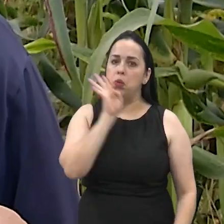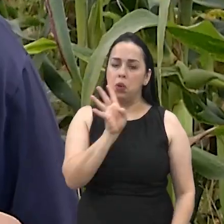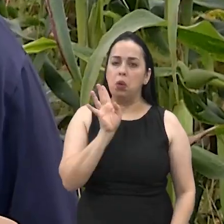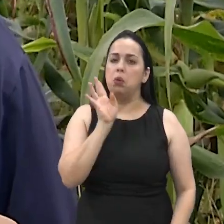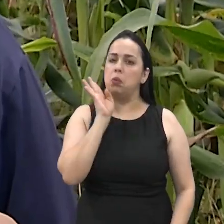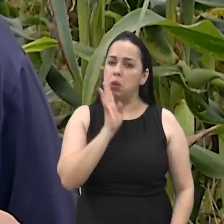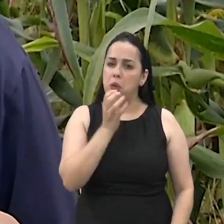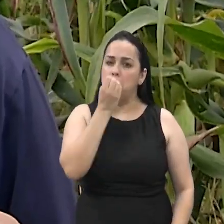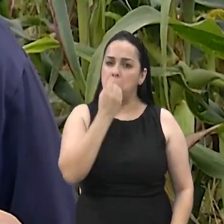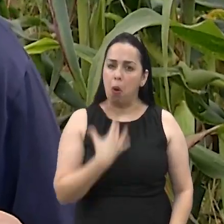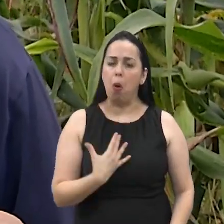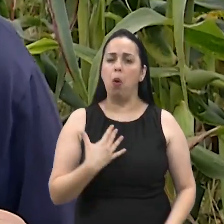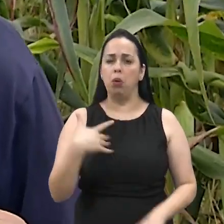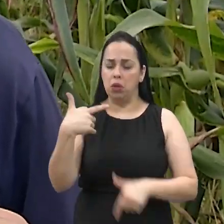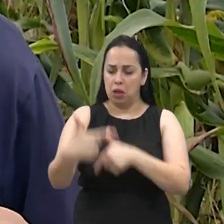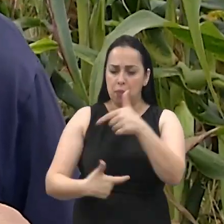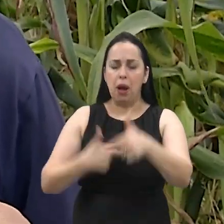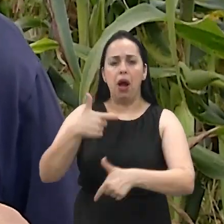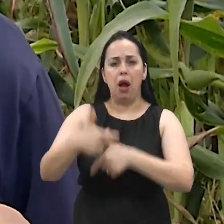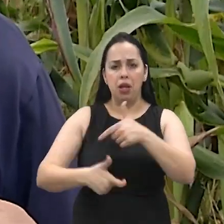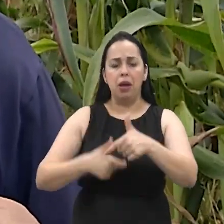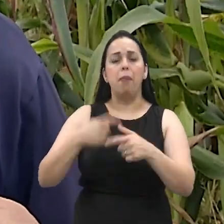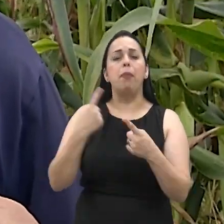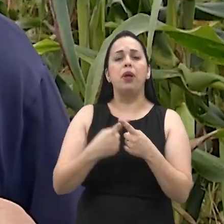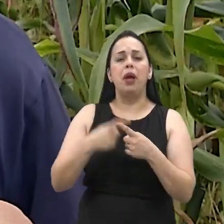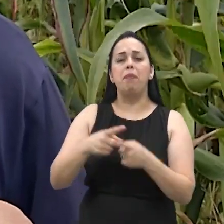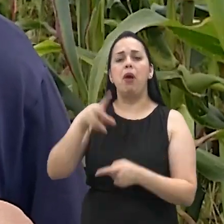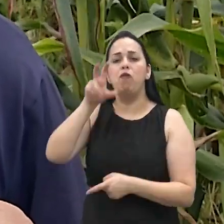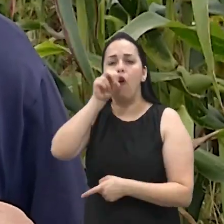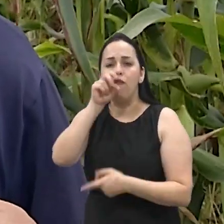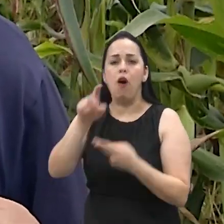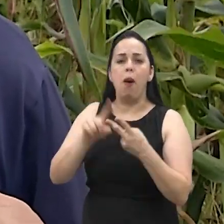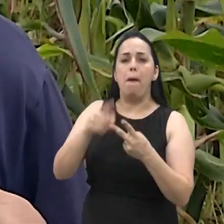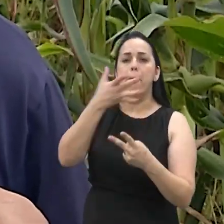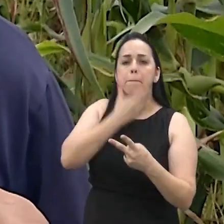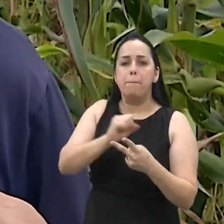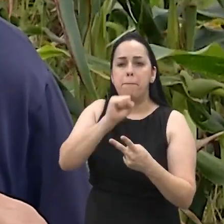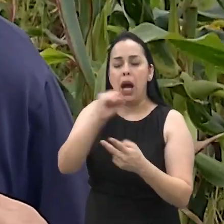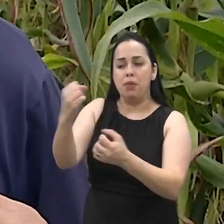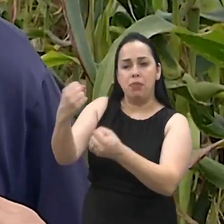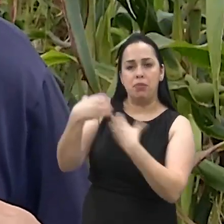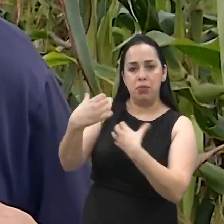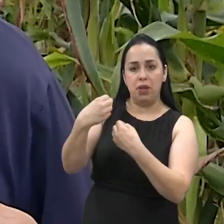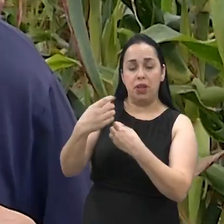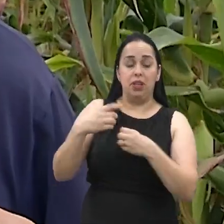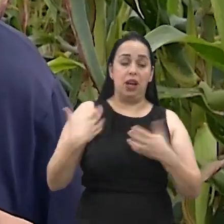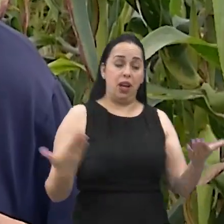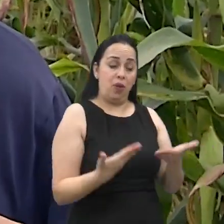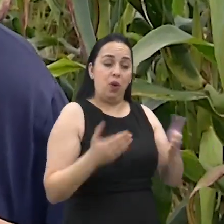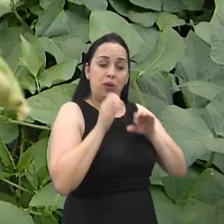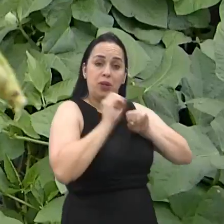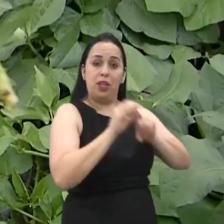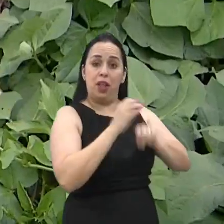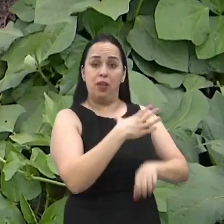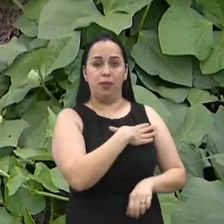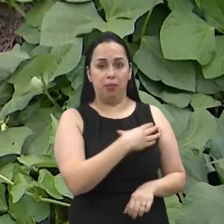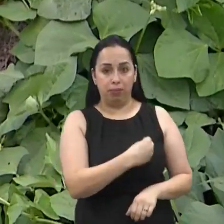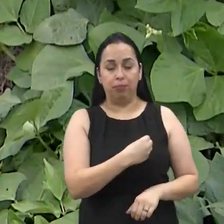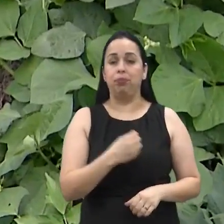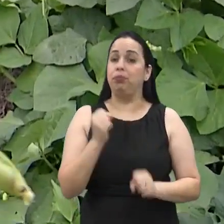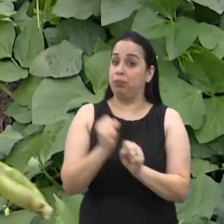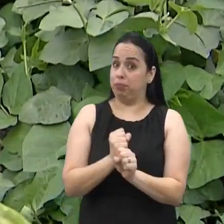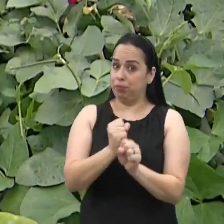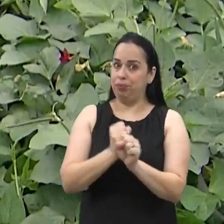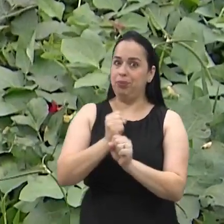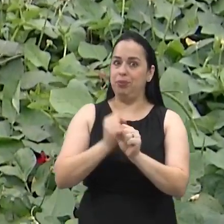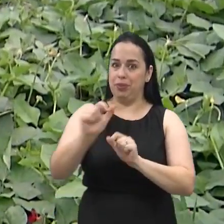relação de trabalhar na agricultura, porque já vem dos pais, dos avós, né? E chegou até nós e a gente está passando para os filhos também. Depois de tantos